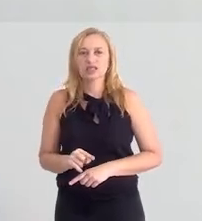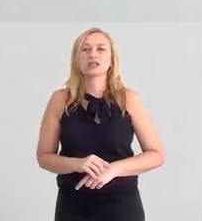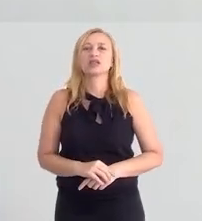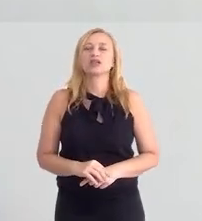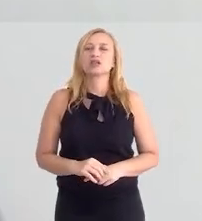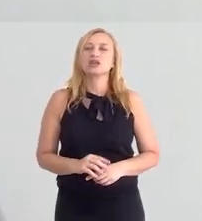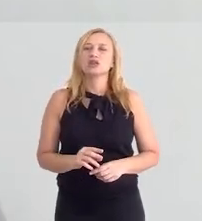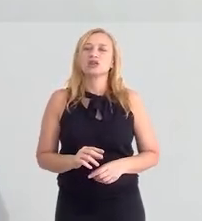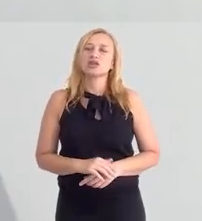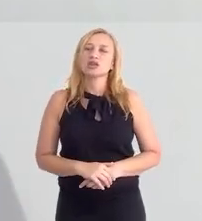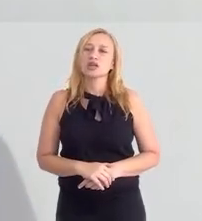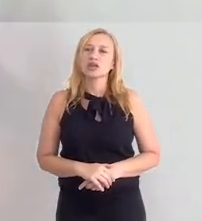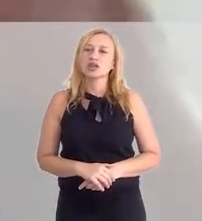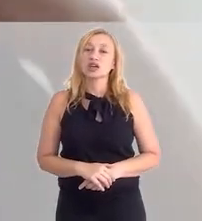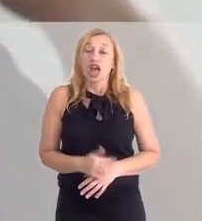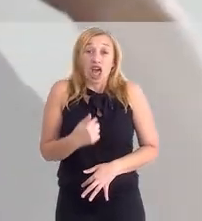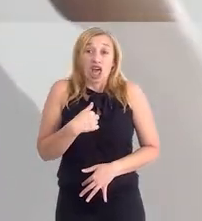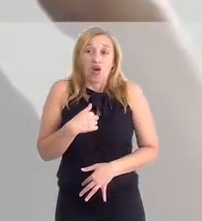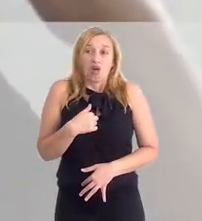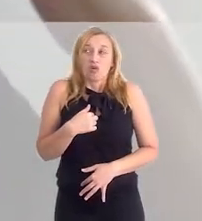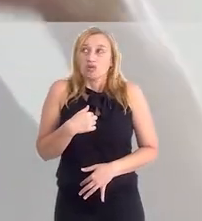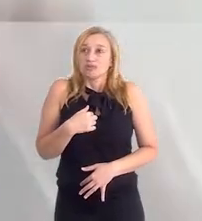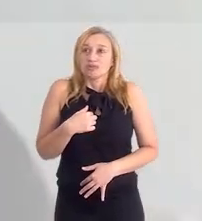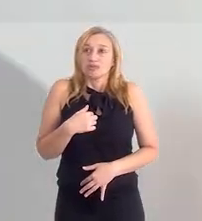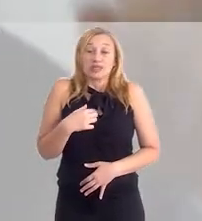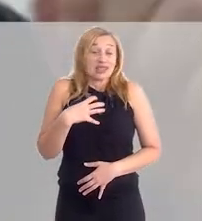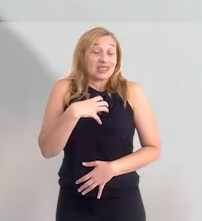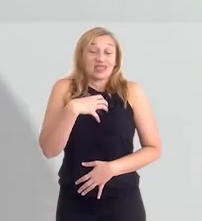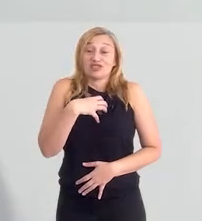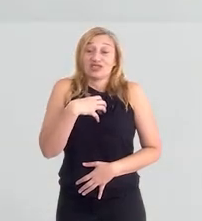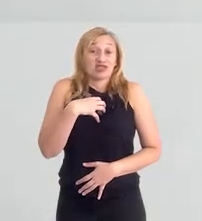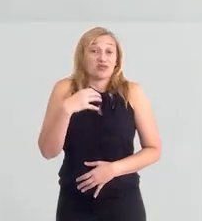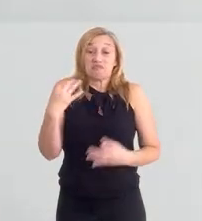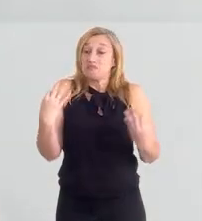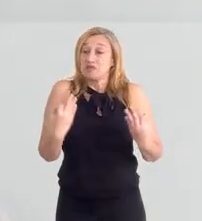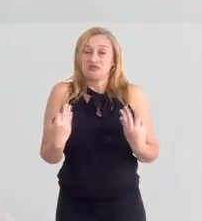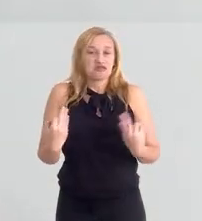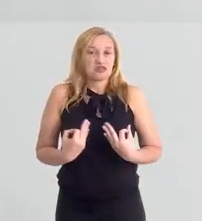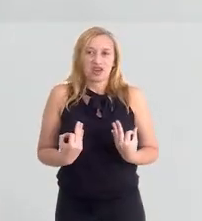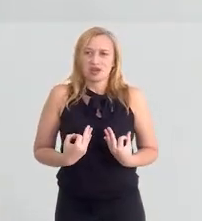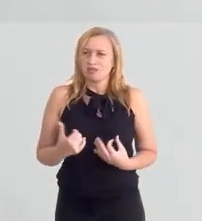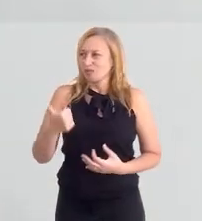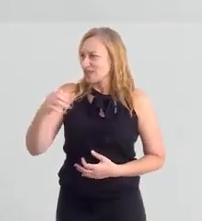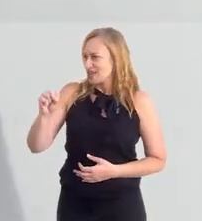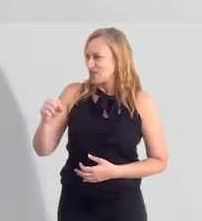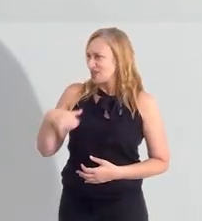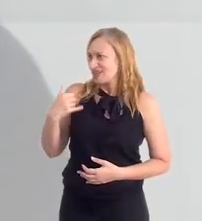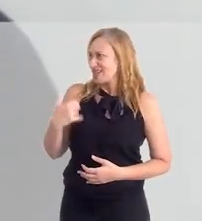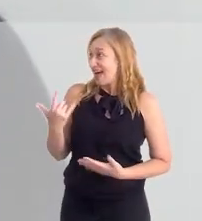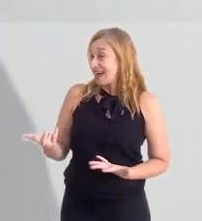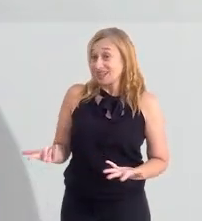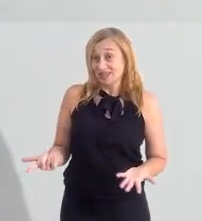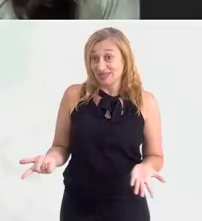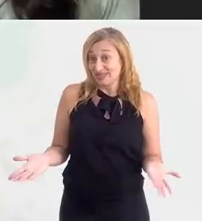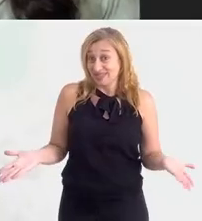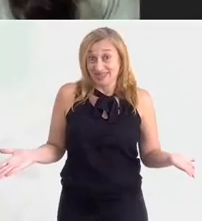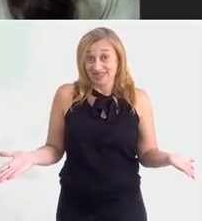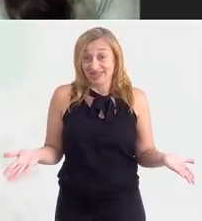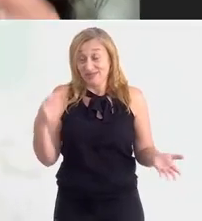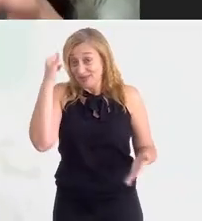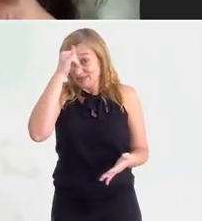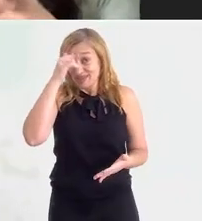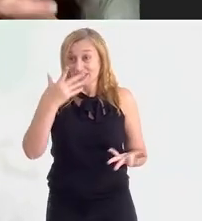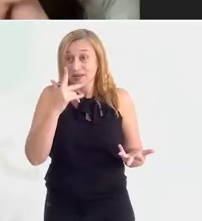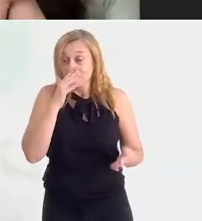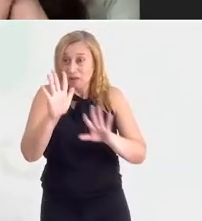três títulos no mesmo ano. Então, eu achava que eu era assim, eu dizia, eu pensava, né? Com 18 anos você é muito bobo, né? Então, eu pensava,